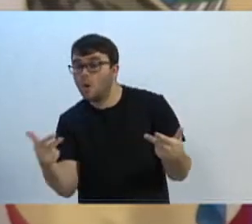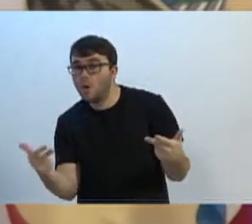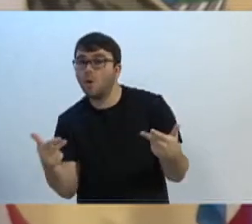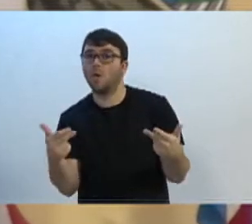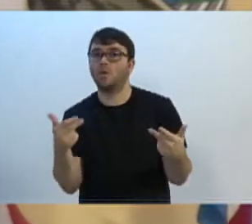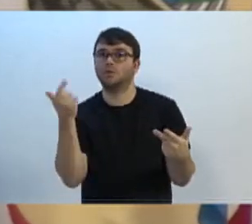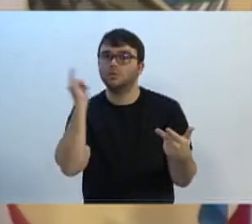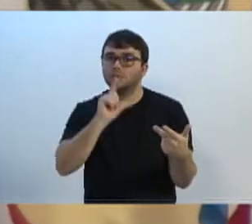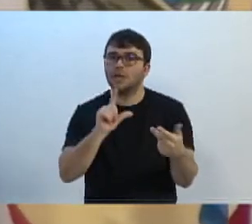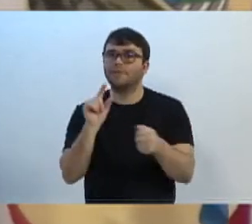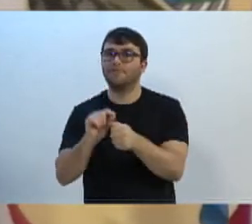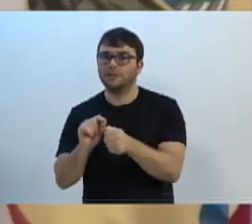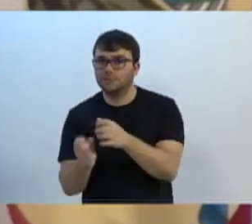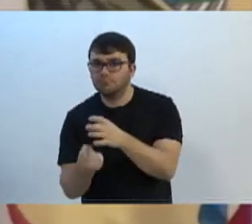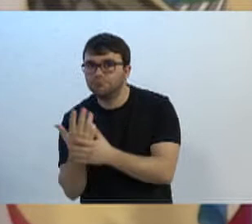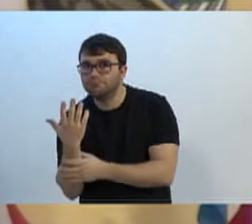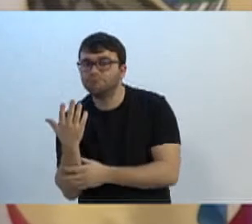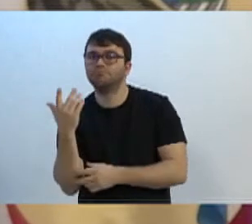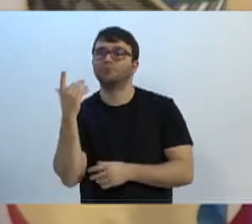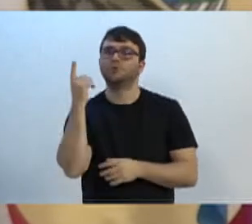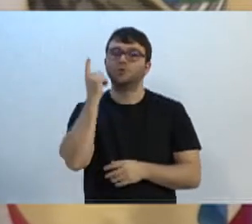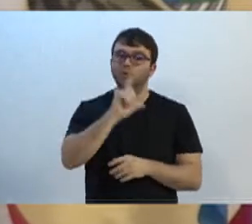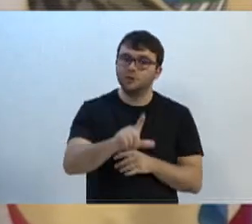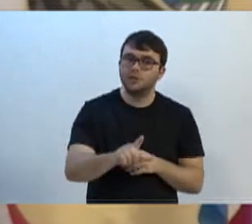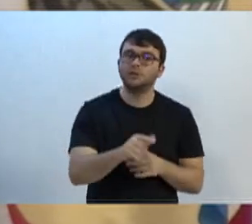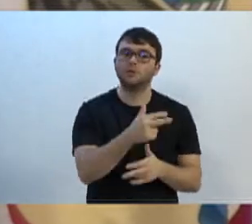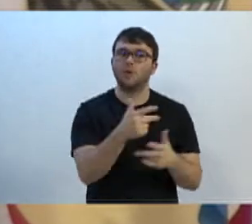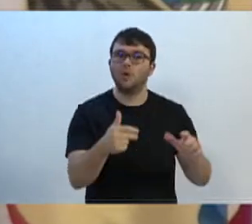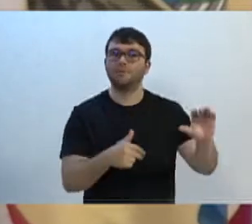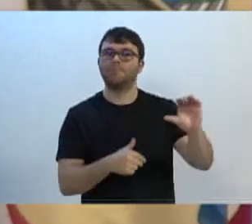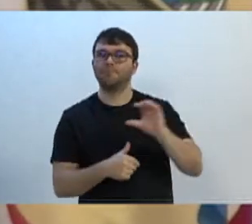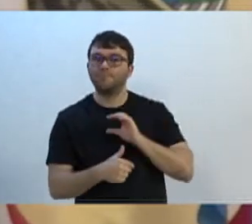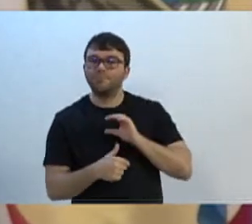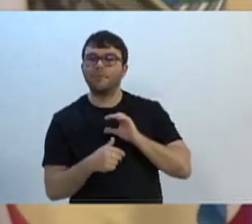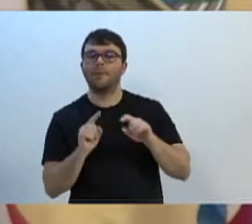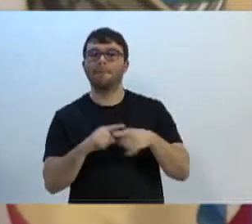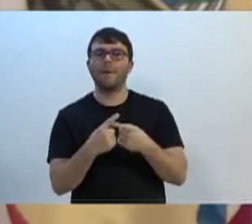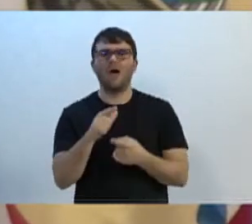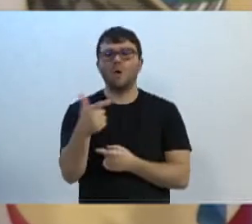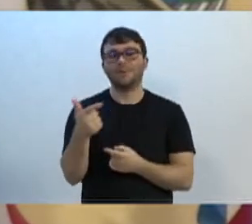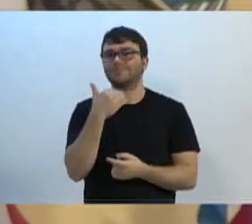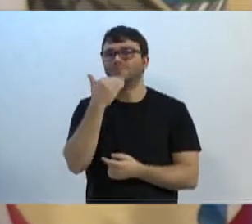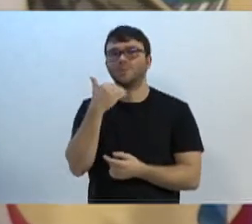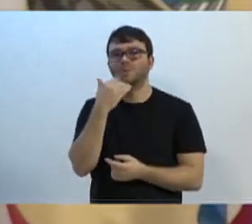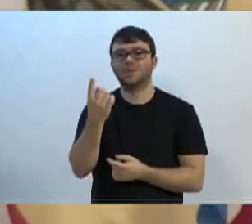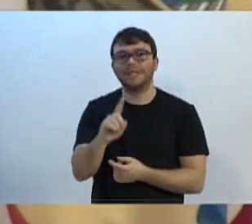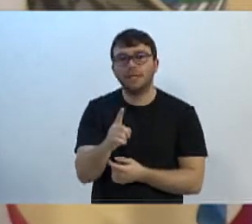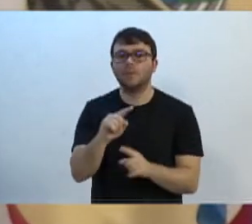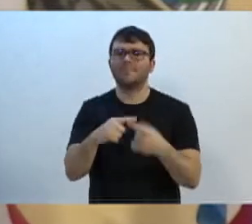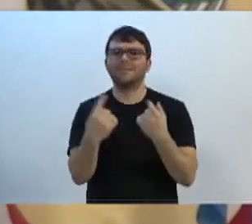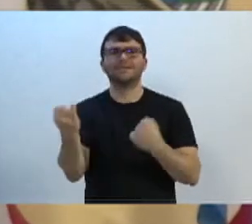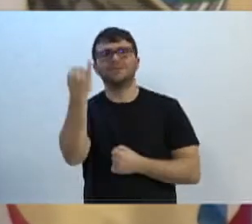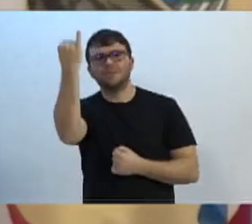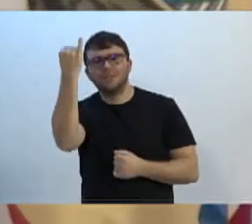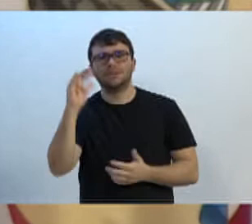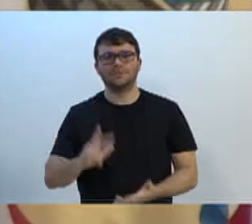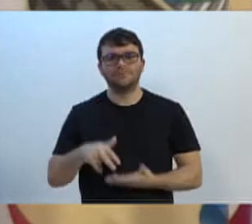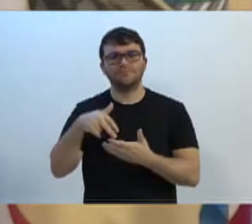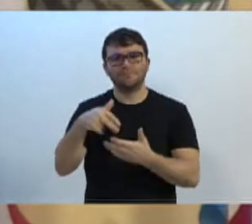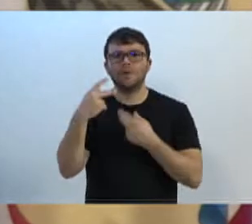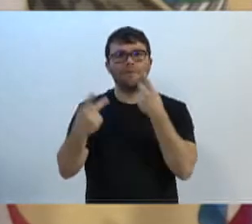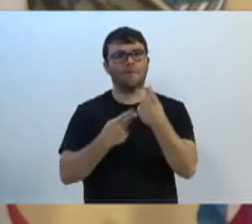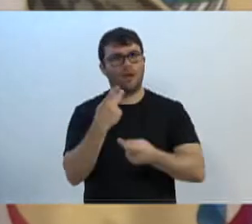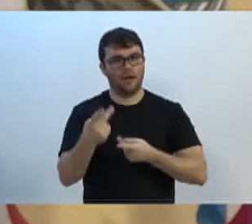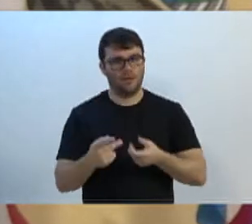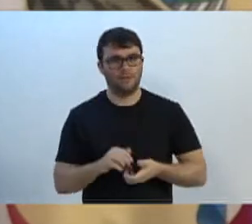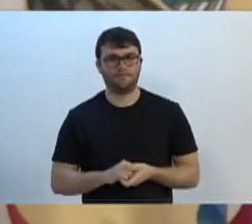alinhadas algumas coisas foram conquistadas outras Nem tanto mas era importante aqui que nós tenhamos esse diálogo aberto